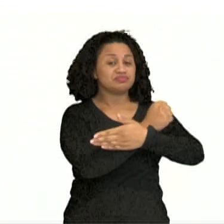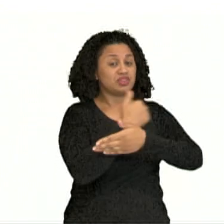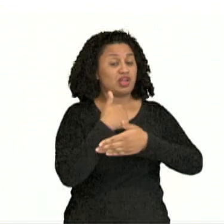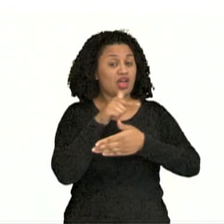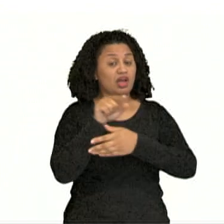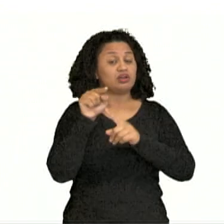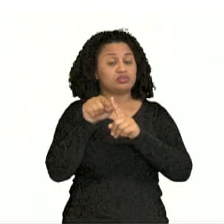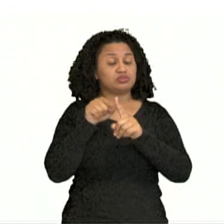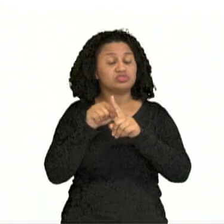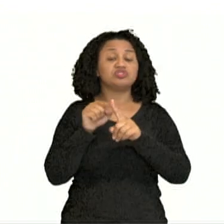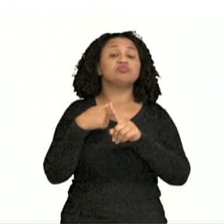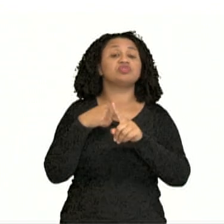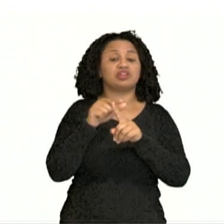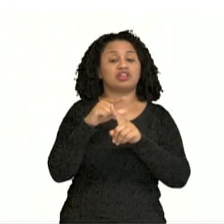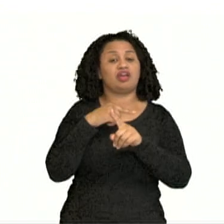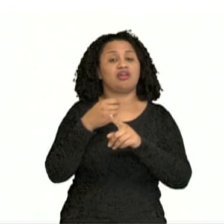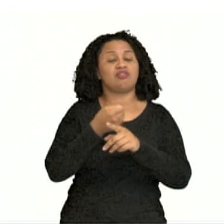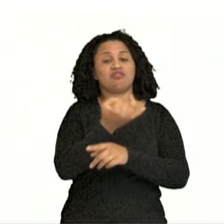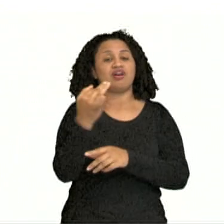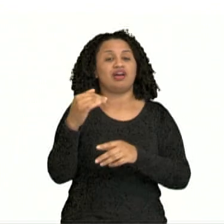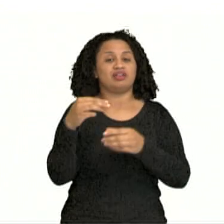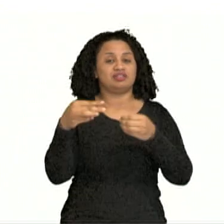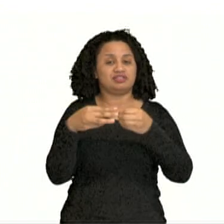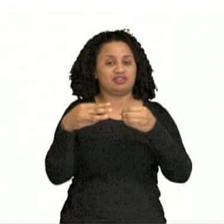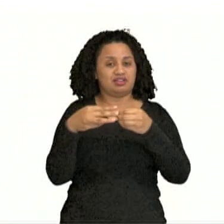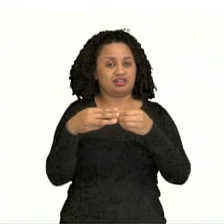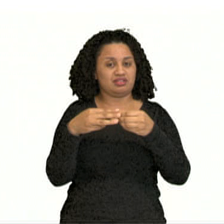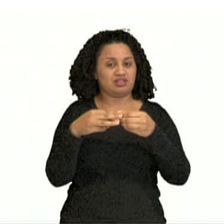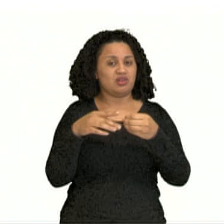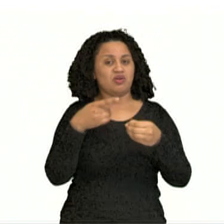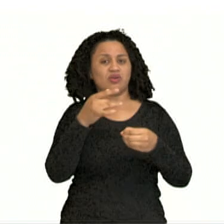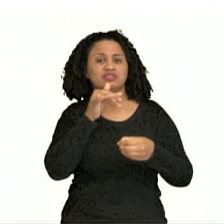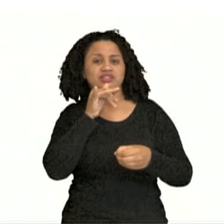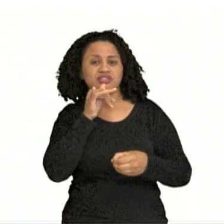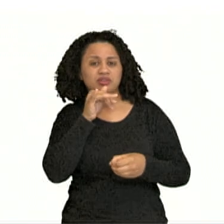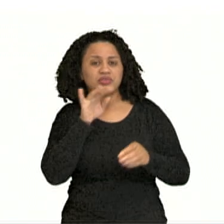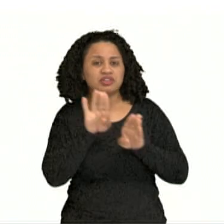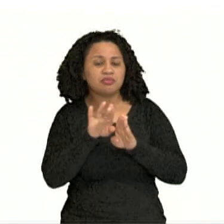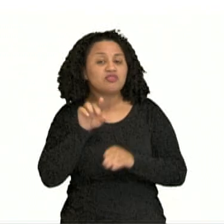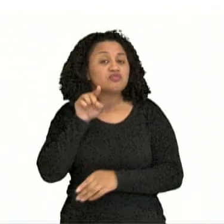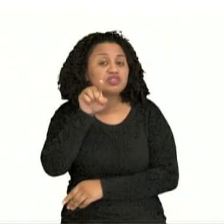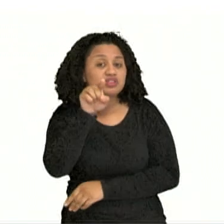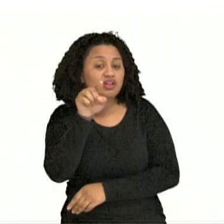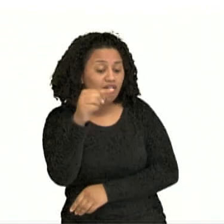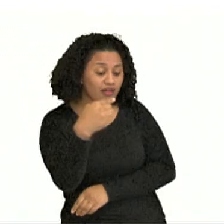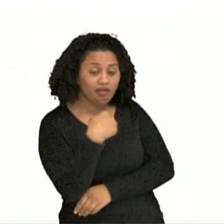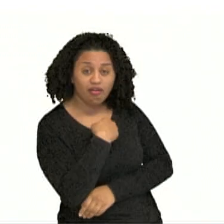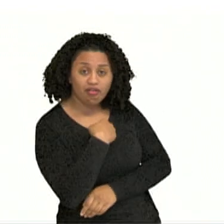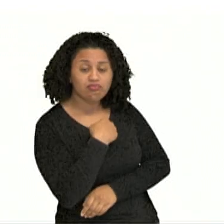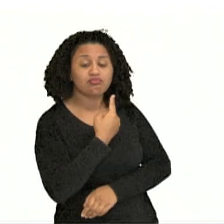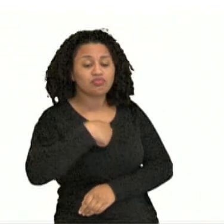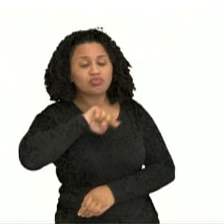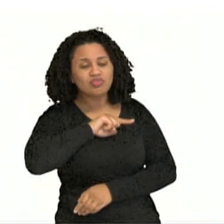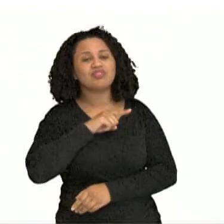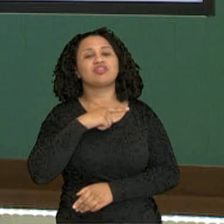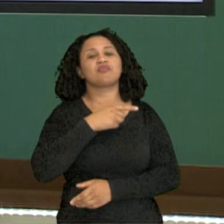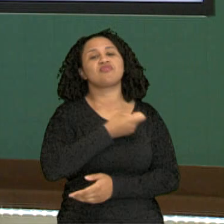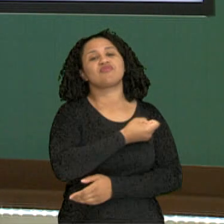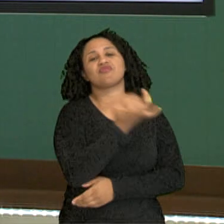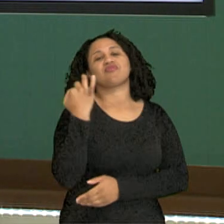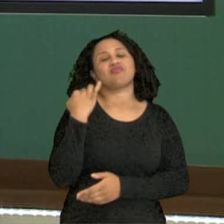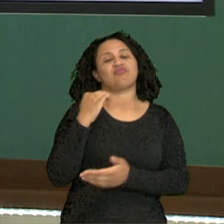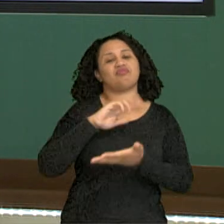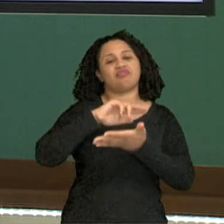ser pluricelular. Posso dar um outro exemplo de pluricelulares? Você, eu. Nós somos formados por muitas